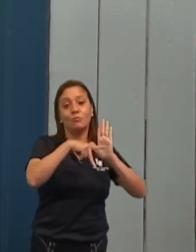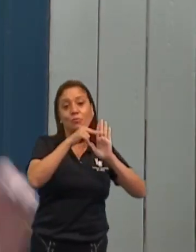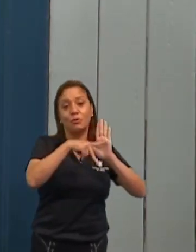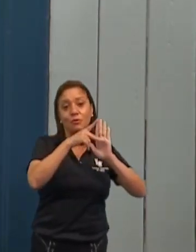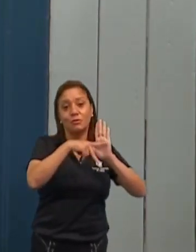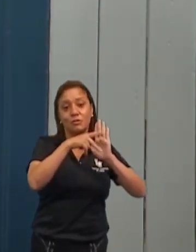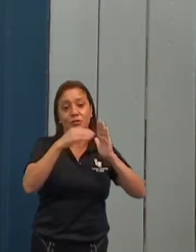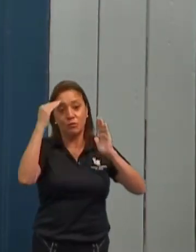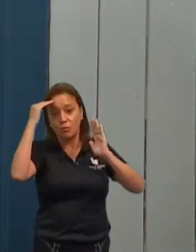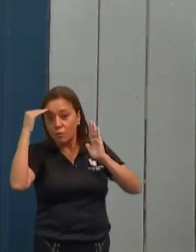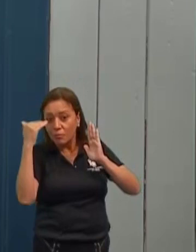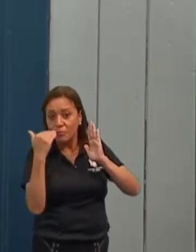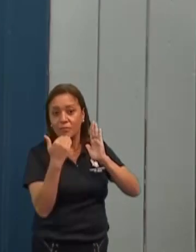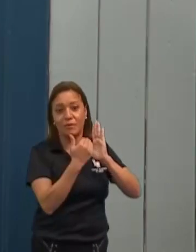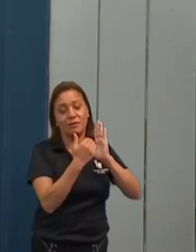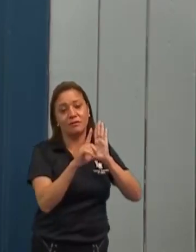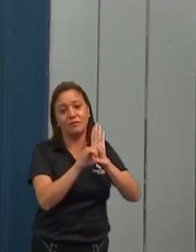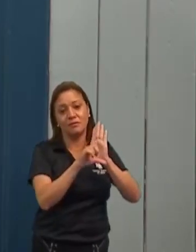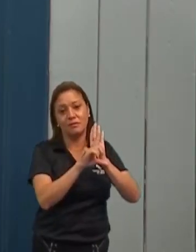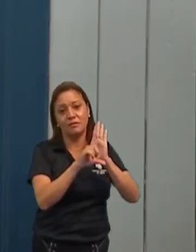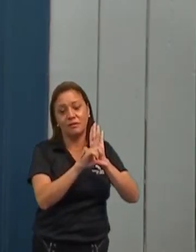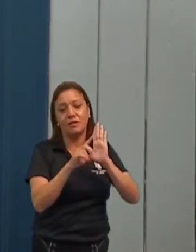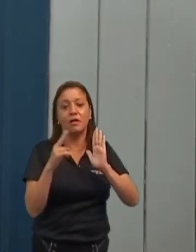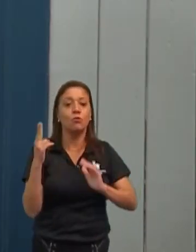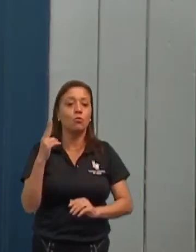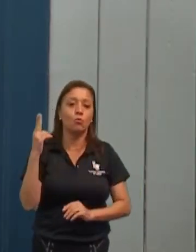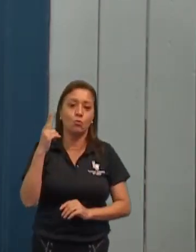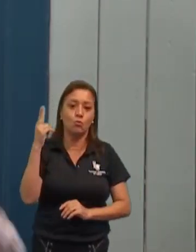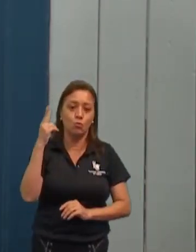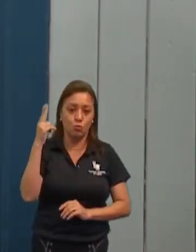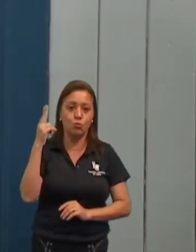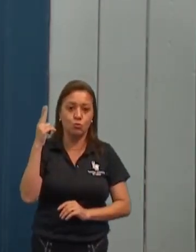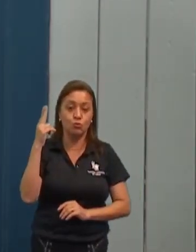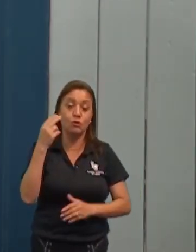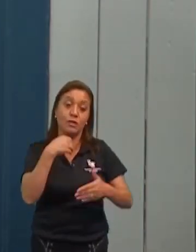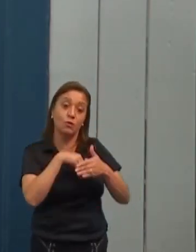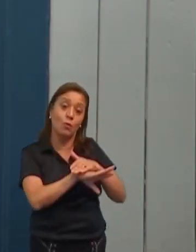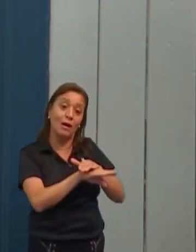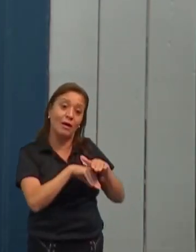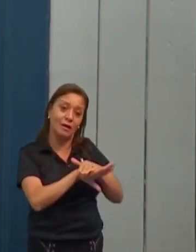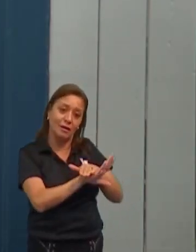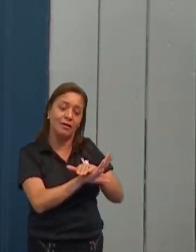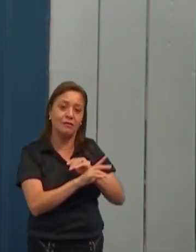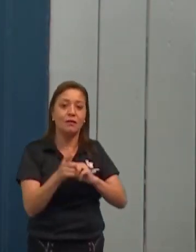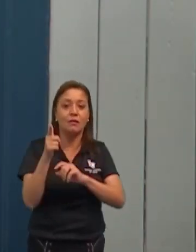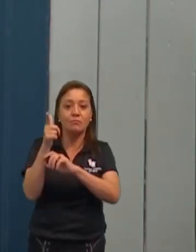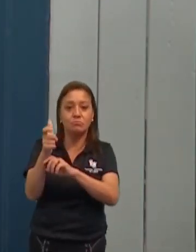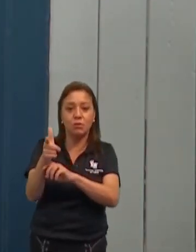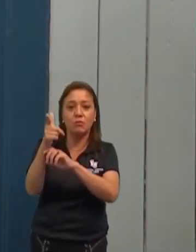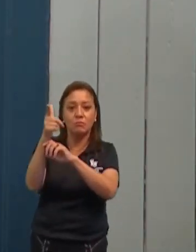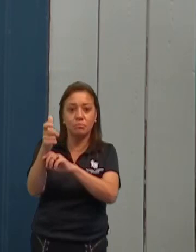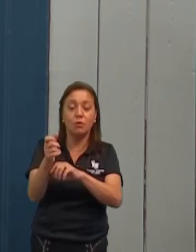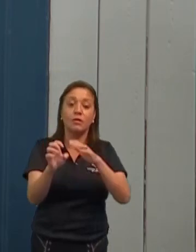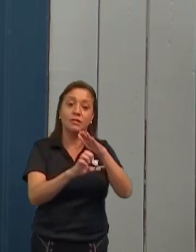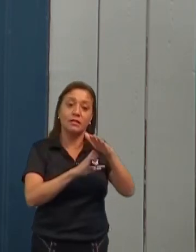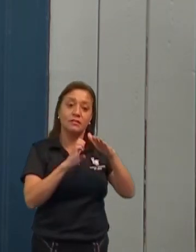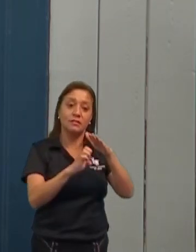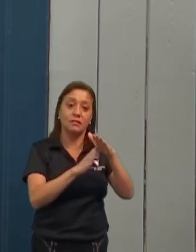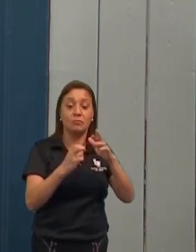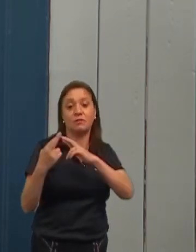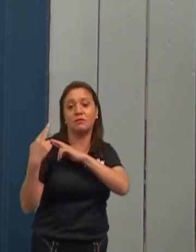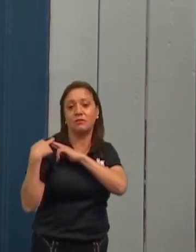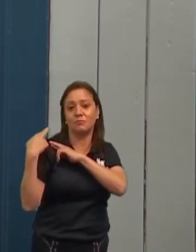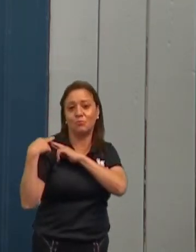deve obedecer às condições de uso e armazenagem estabelecida pelo órgão competente, respondendo